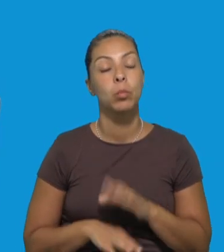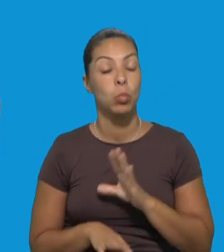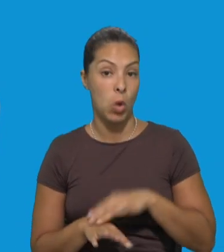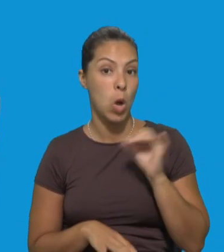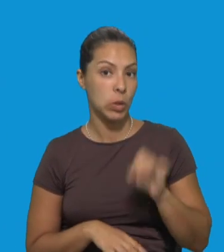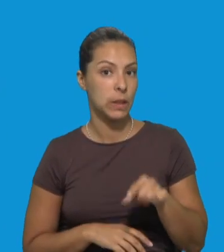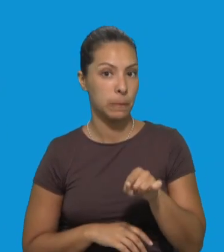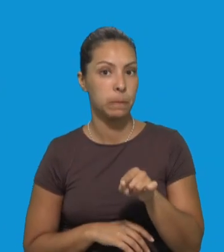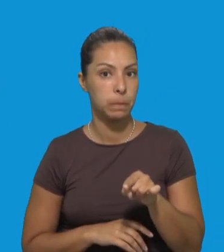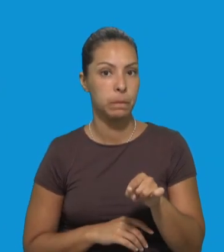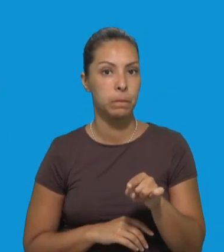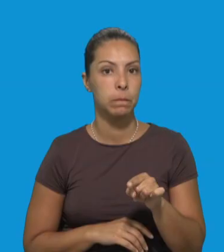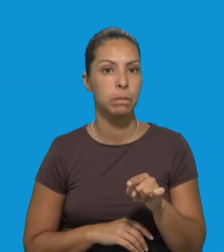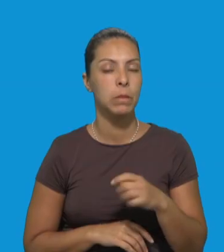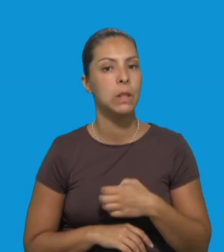é importante